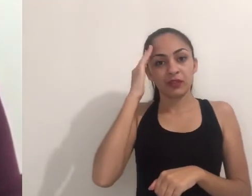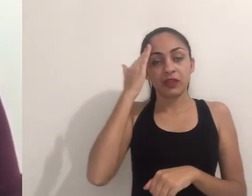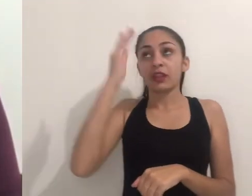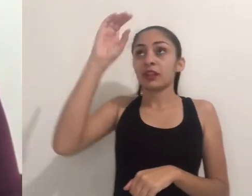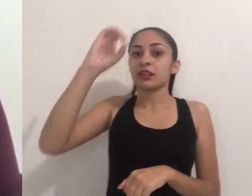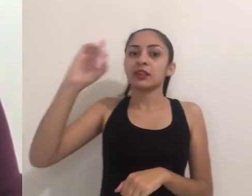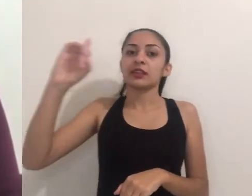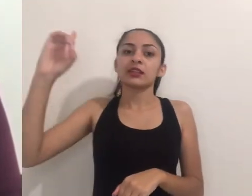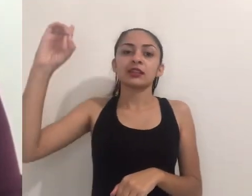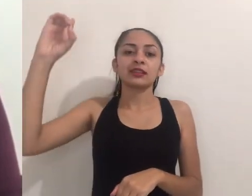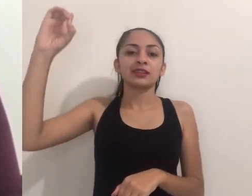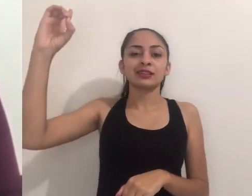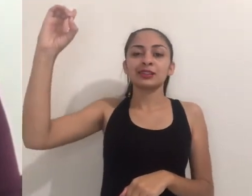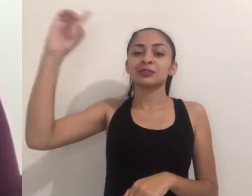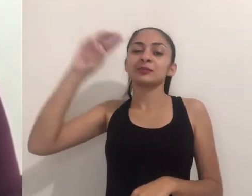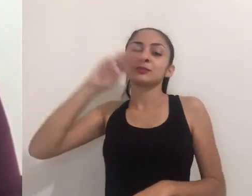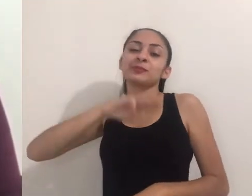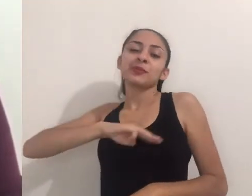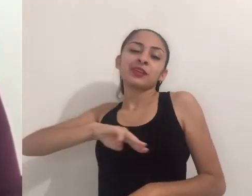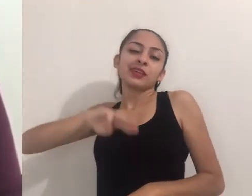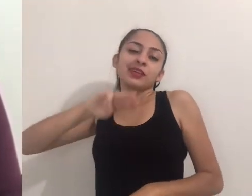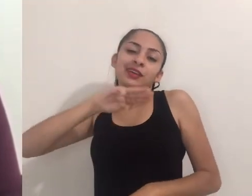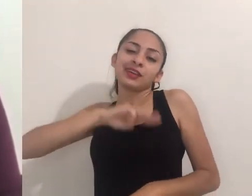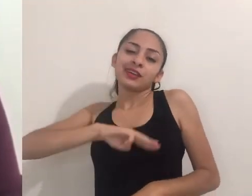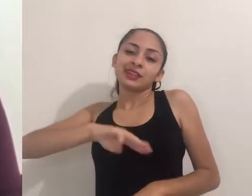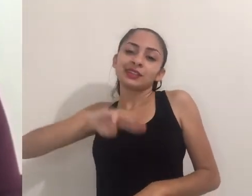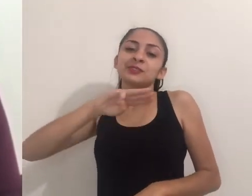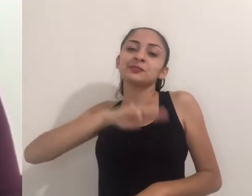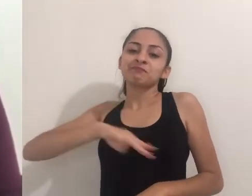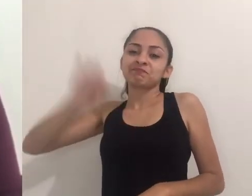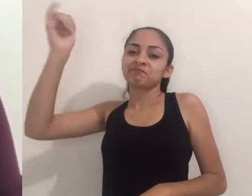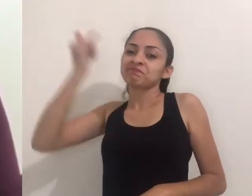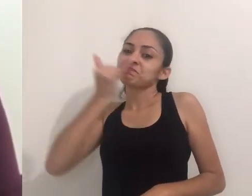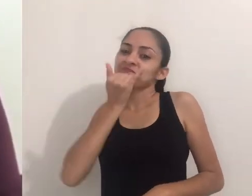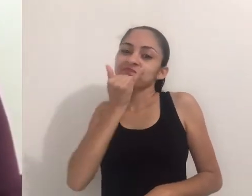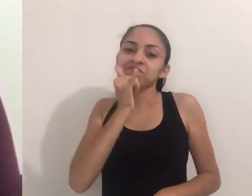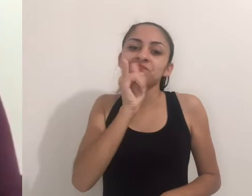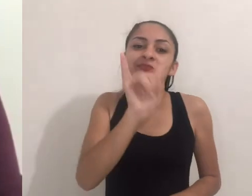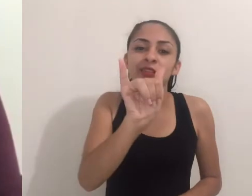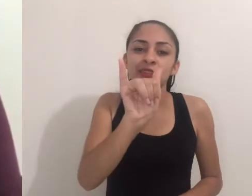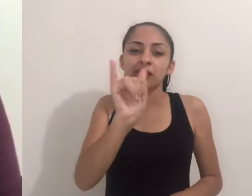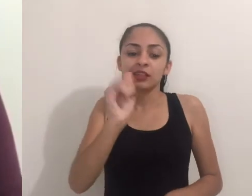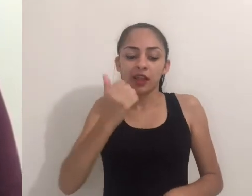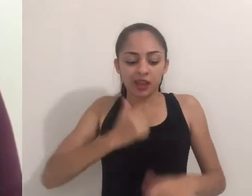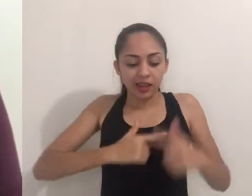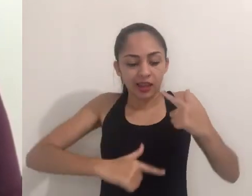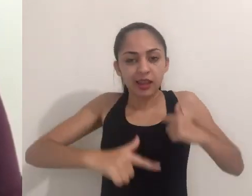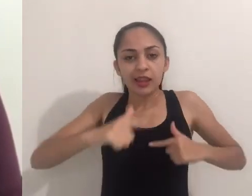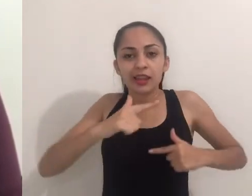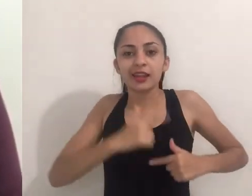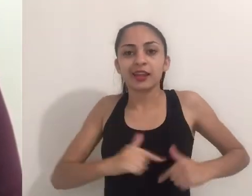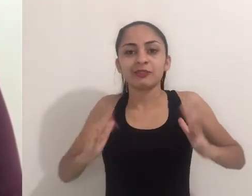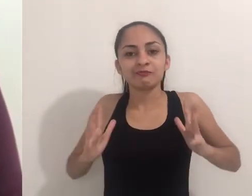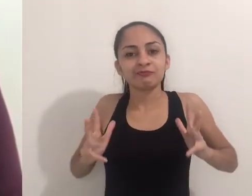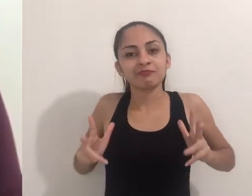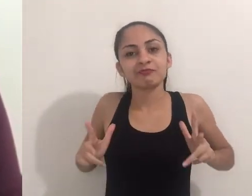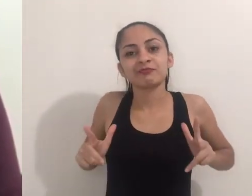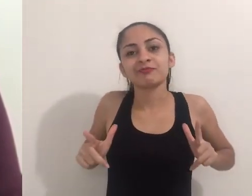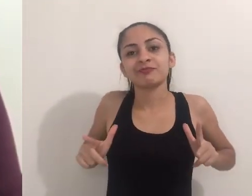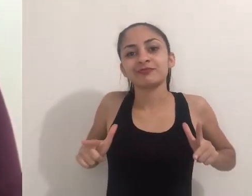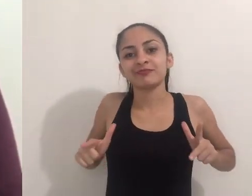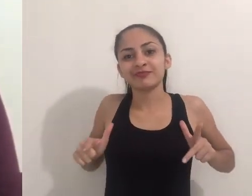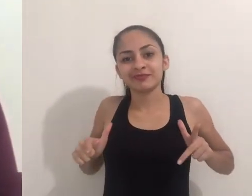que o nosso Deus é um Deus misericordioso e é um Deus que de fato nos limpa, nos lava e nos